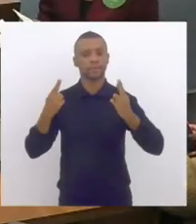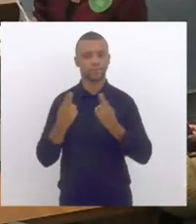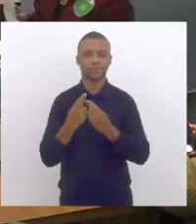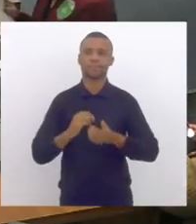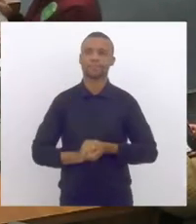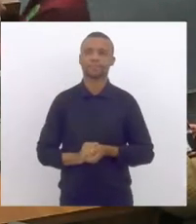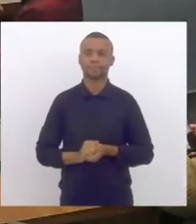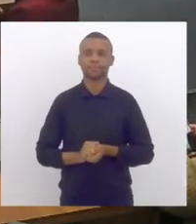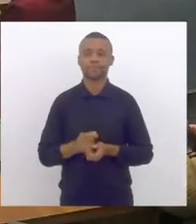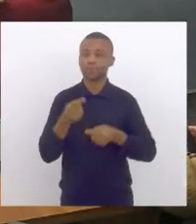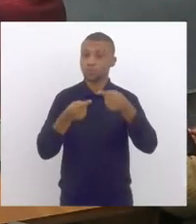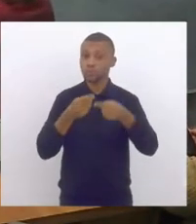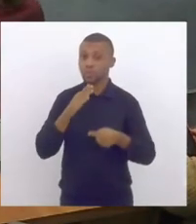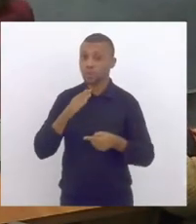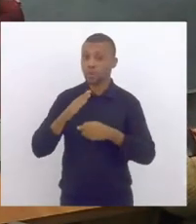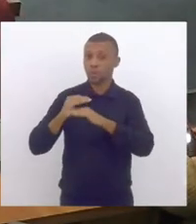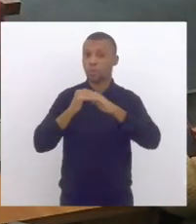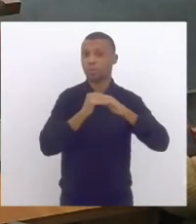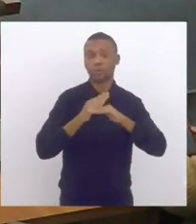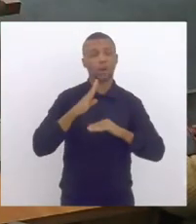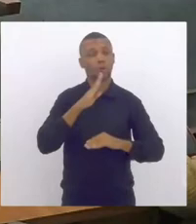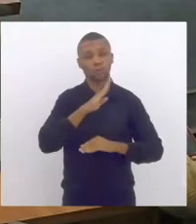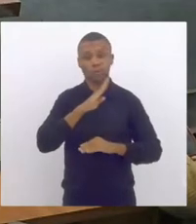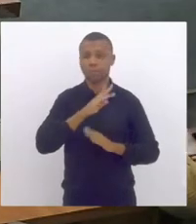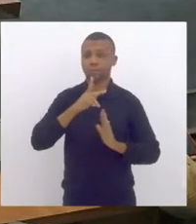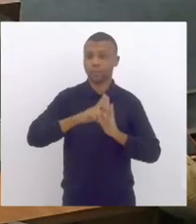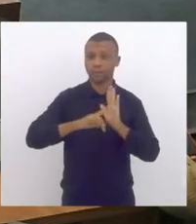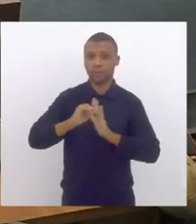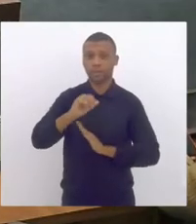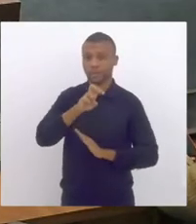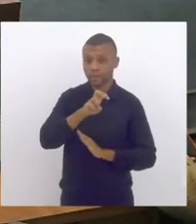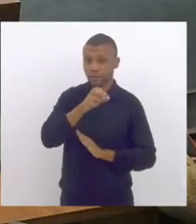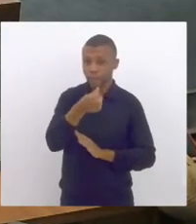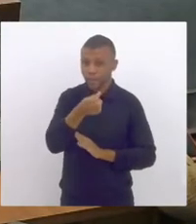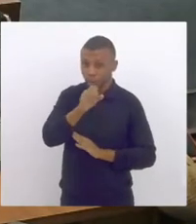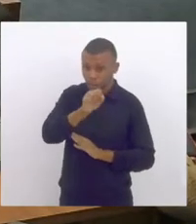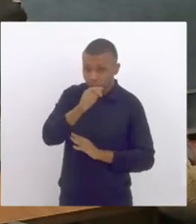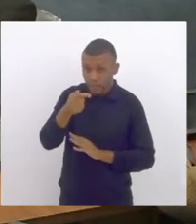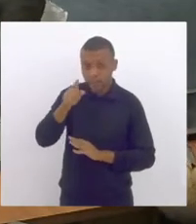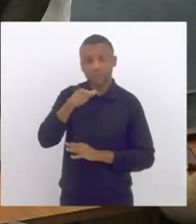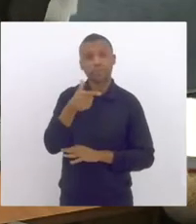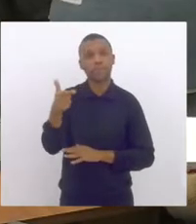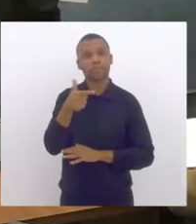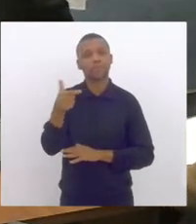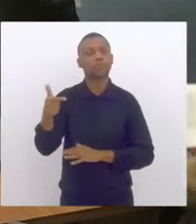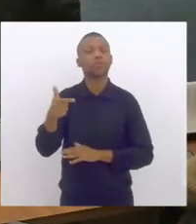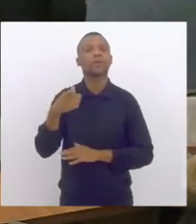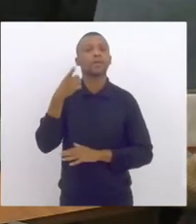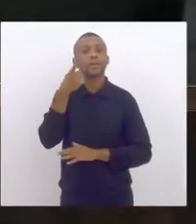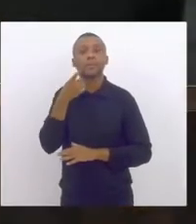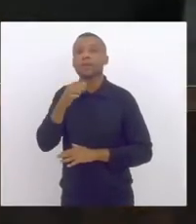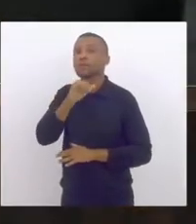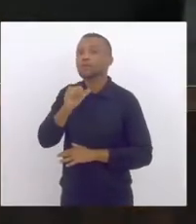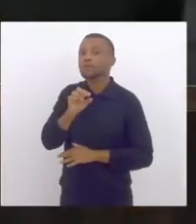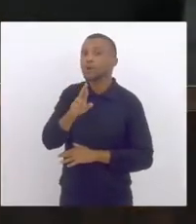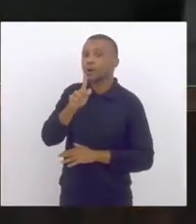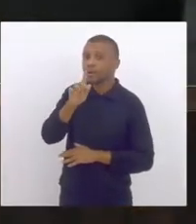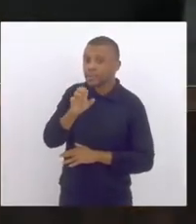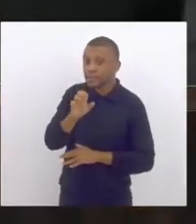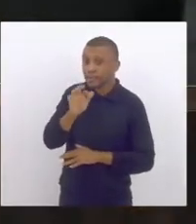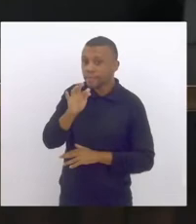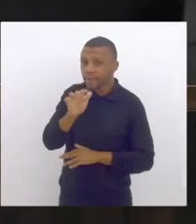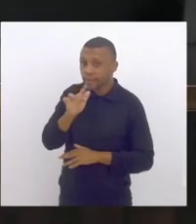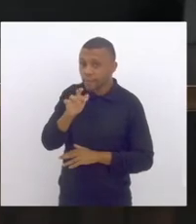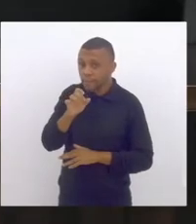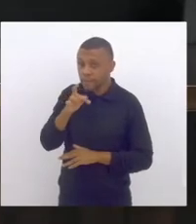Em regime de urgência, discussão única, projeto de lei número 5687, de 22, de autoria do deputado Jorge Felipe Neto, que altera o inciso 1º